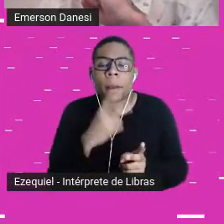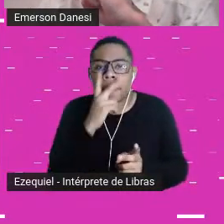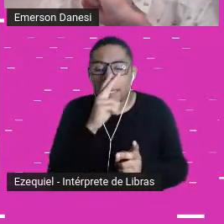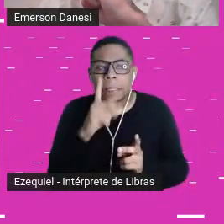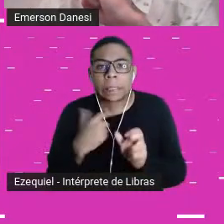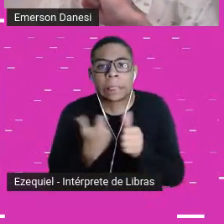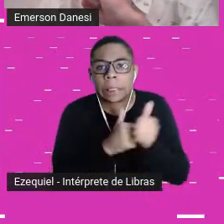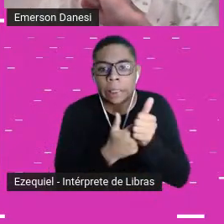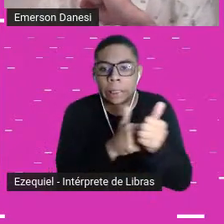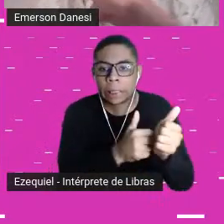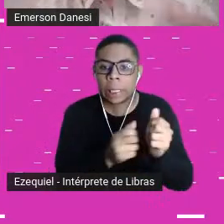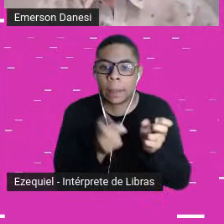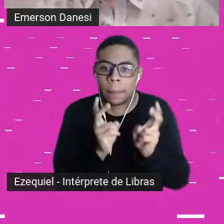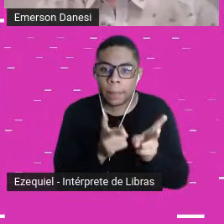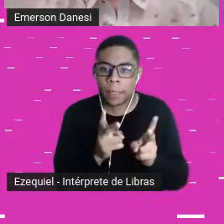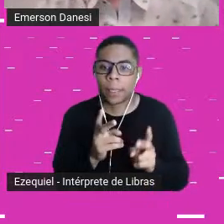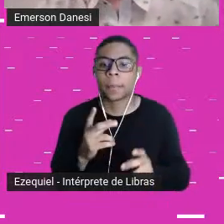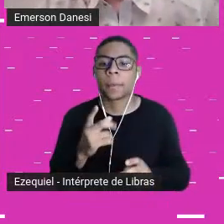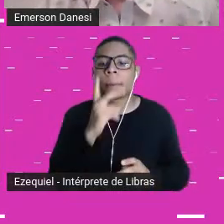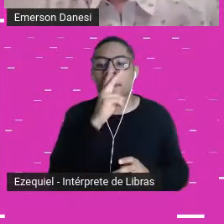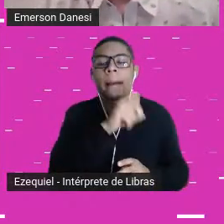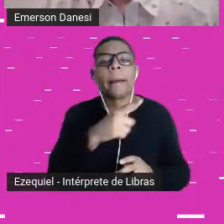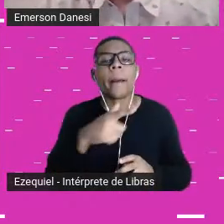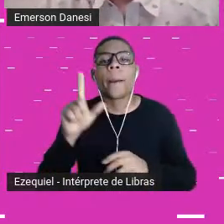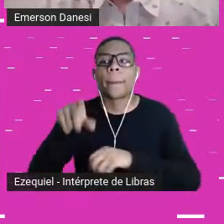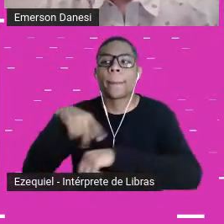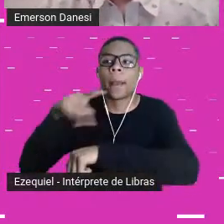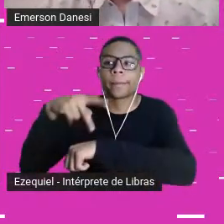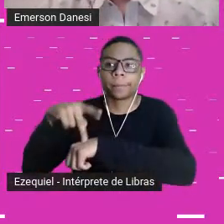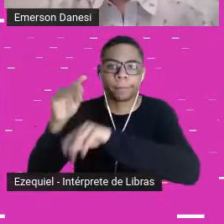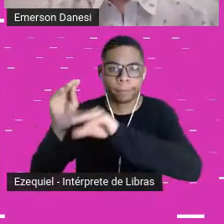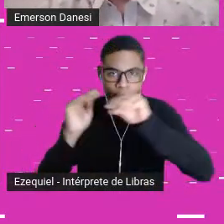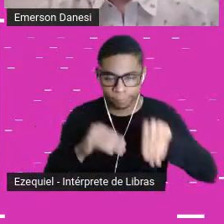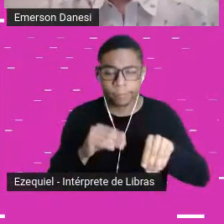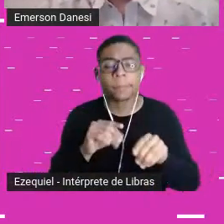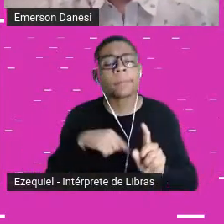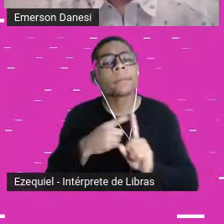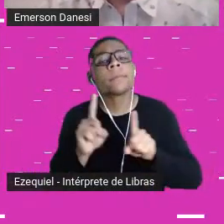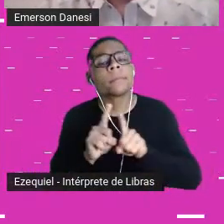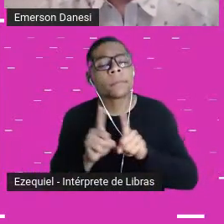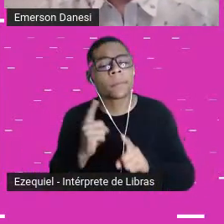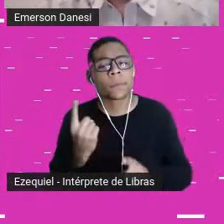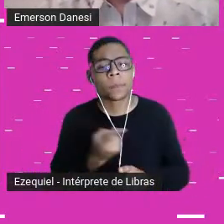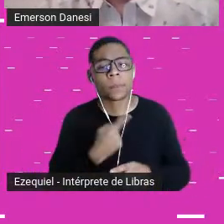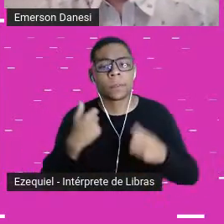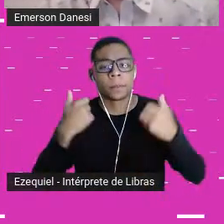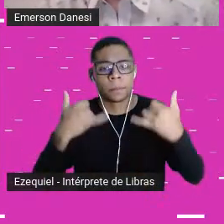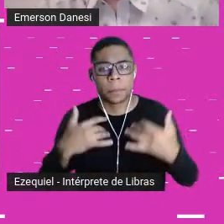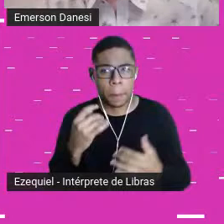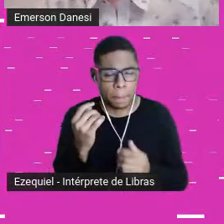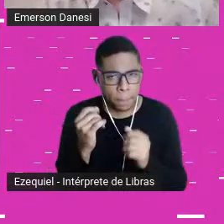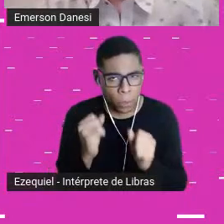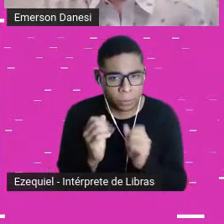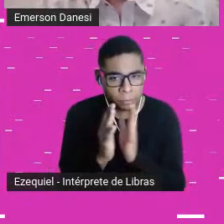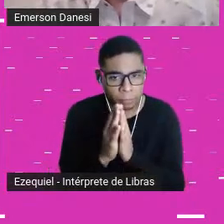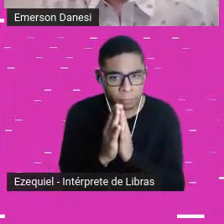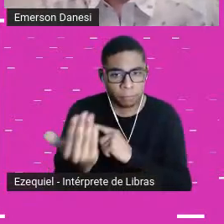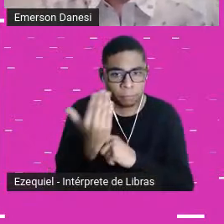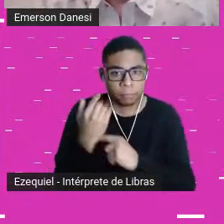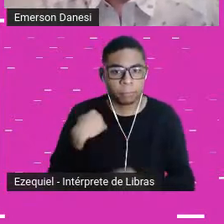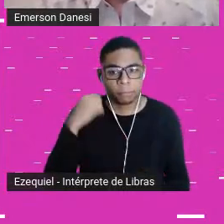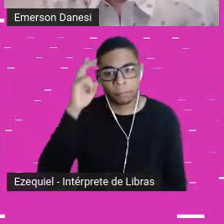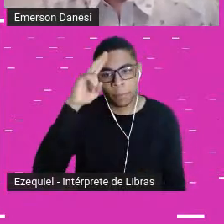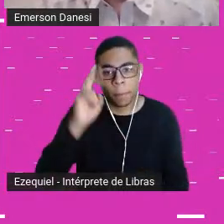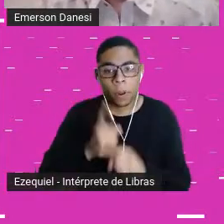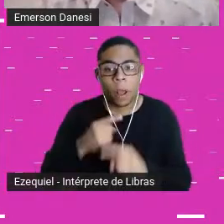dela ser estrangeira, e eu acho que tinha uma coisa também que a gente falava, e Emerson, você tem que me ajudar a lembrar, porque eu não lembro de tudo,